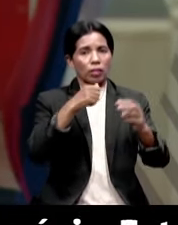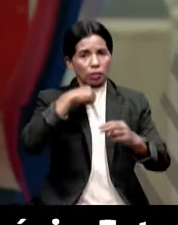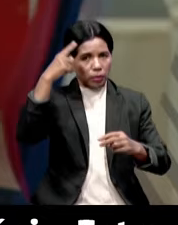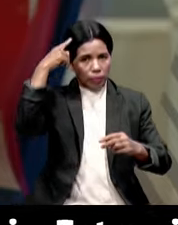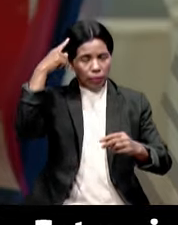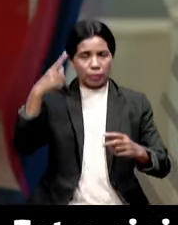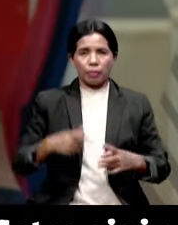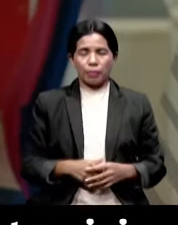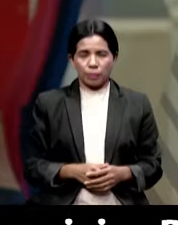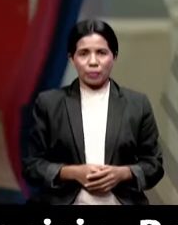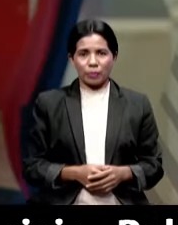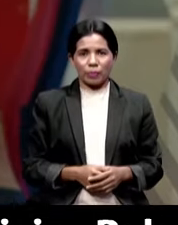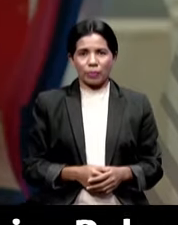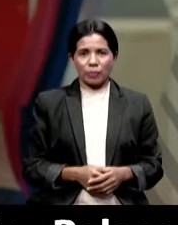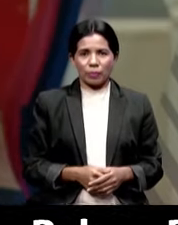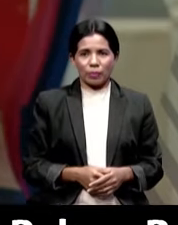Francisco.